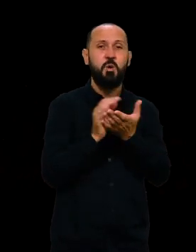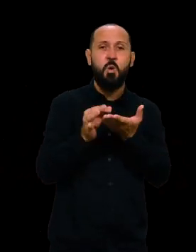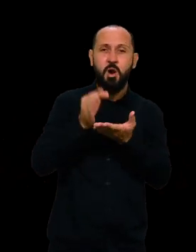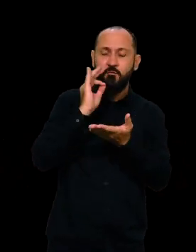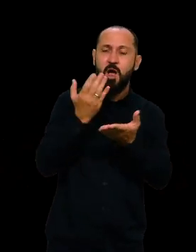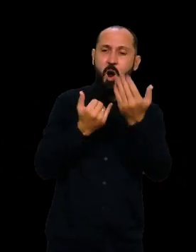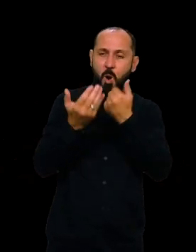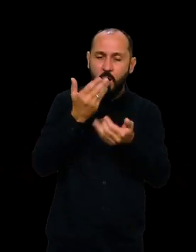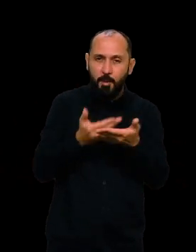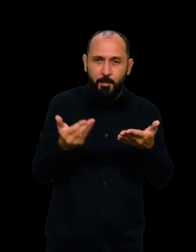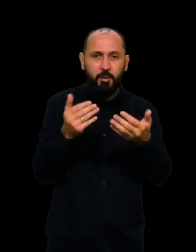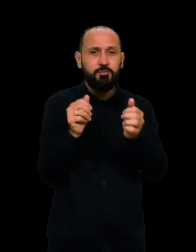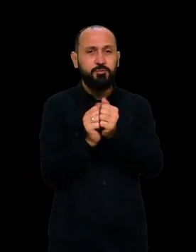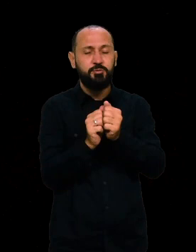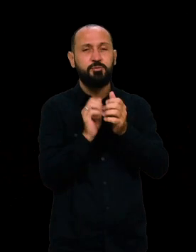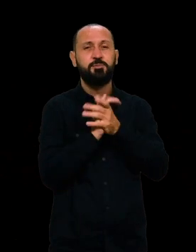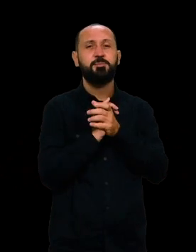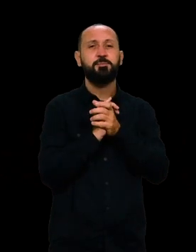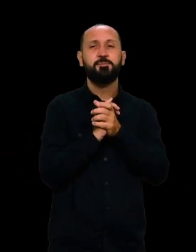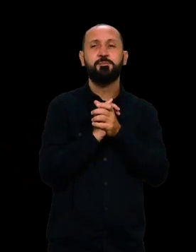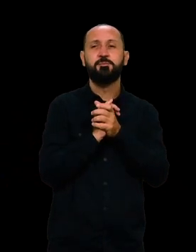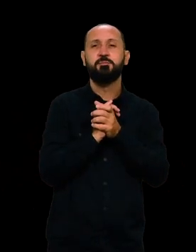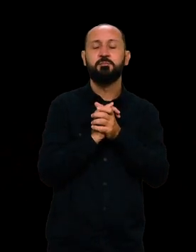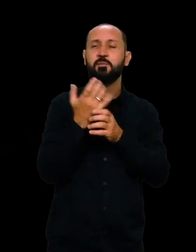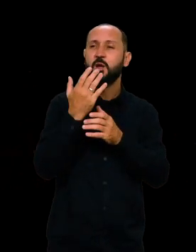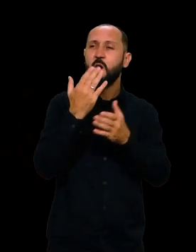tão bem. Você tomar um café da manhã,